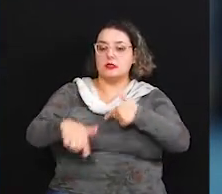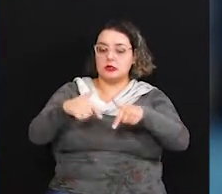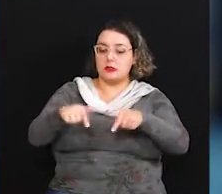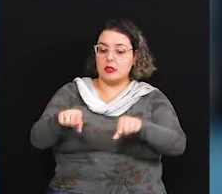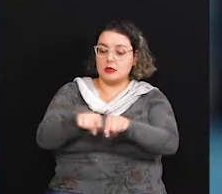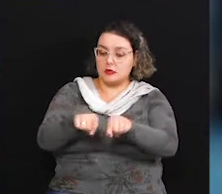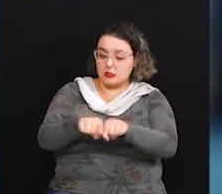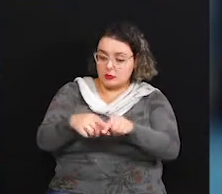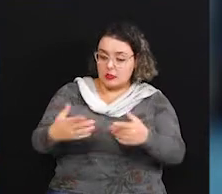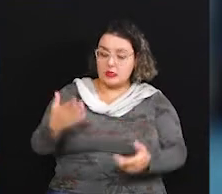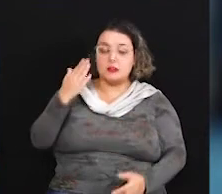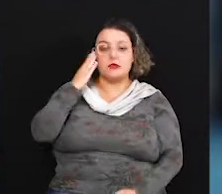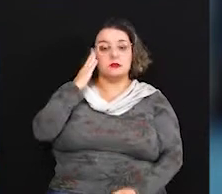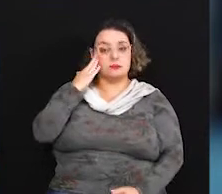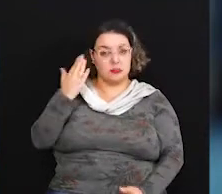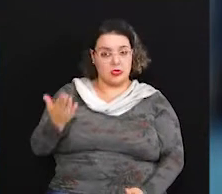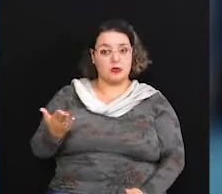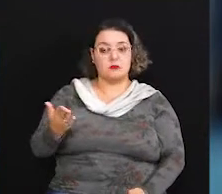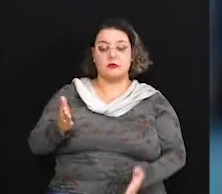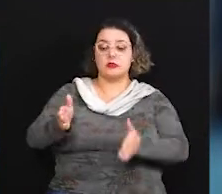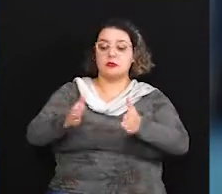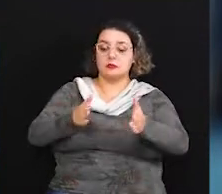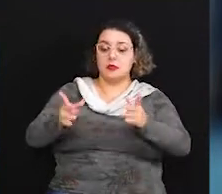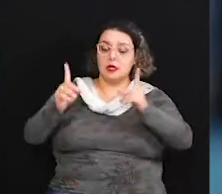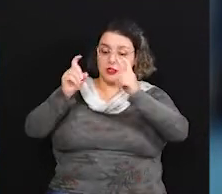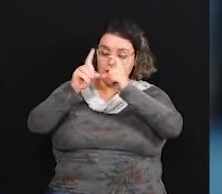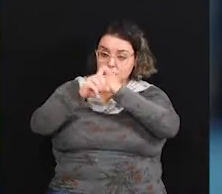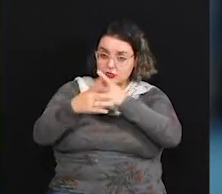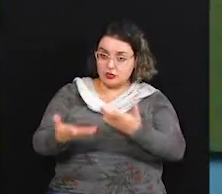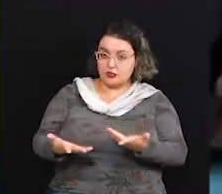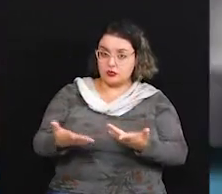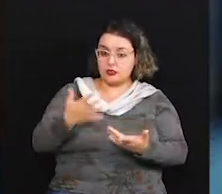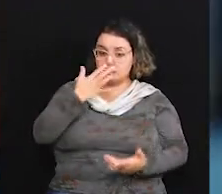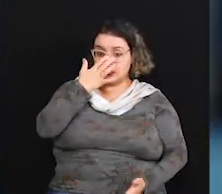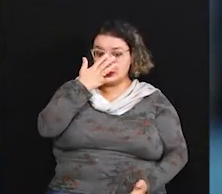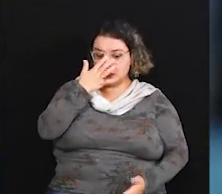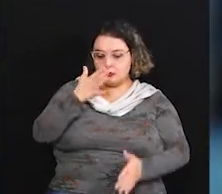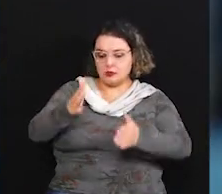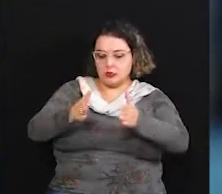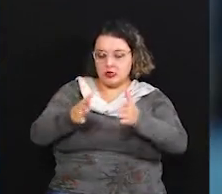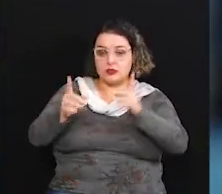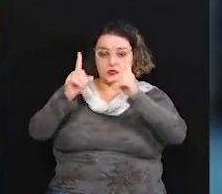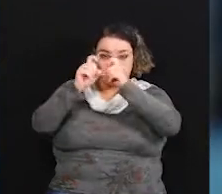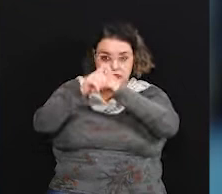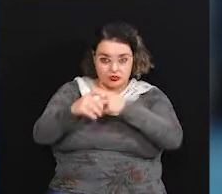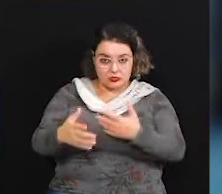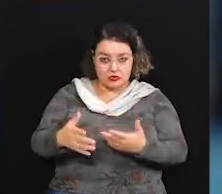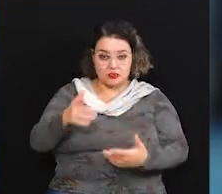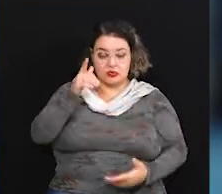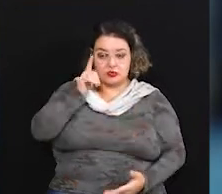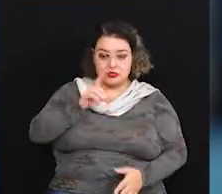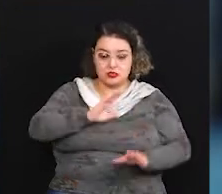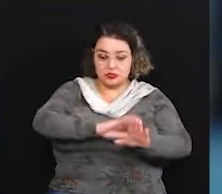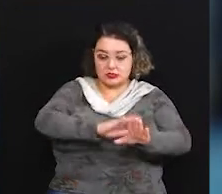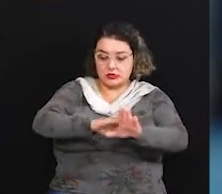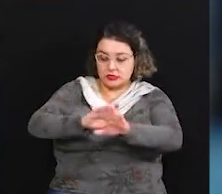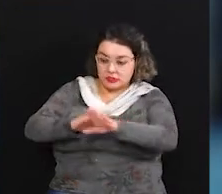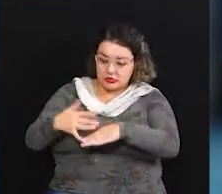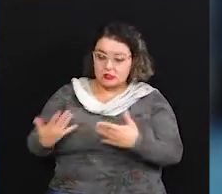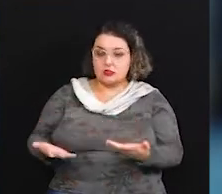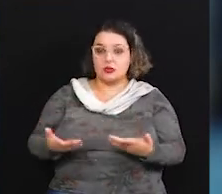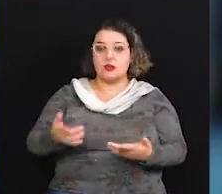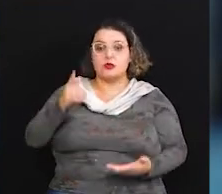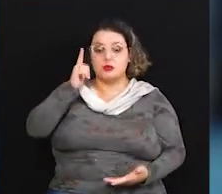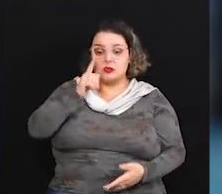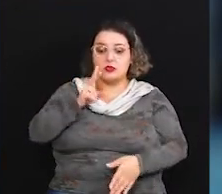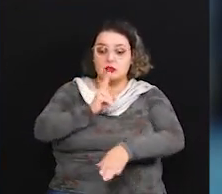trabalhadora ao mesmo tempo. A gente sabe que é uma situação bem complicada, um período difícil de dar conta de tantas atividades,